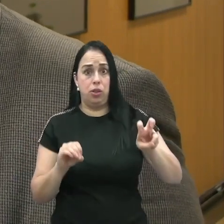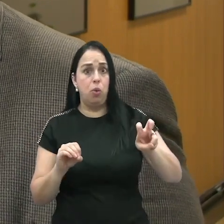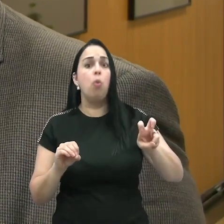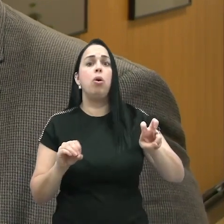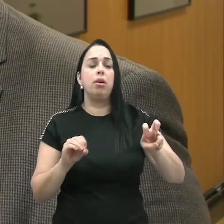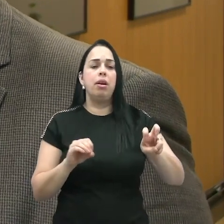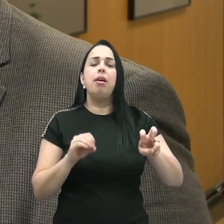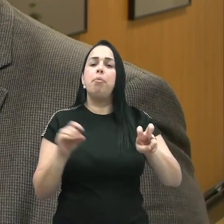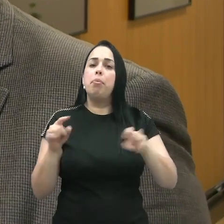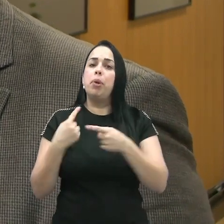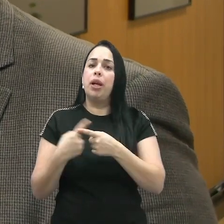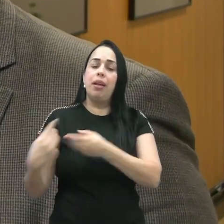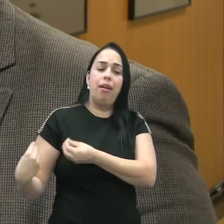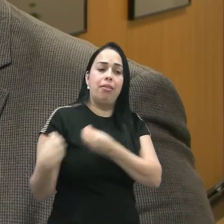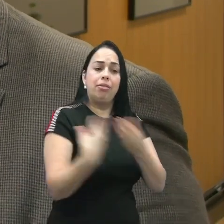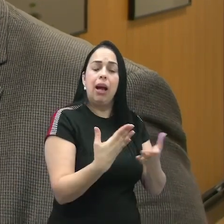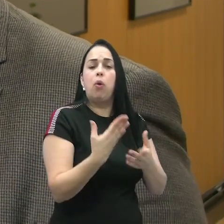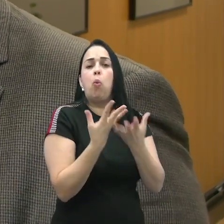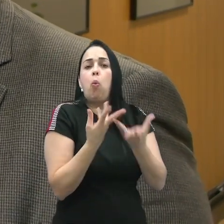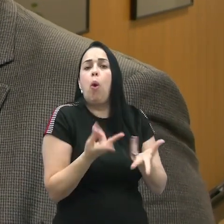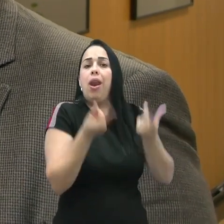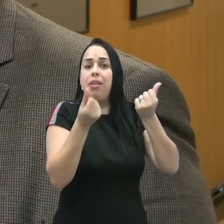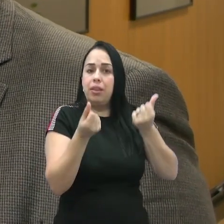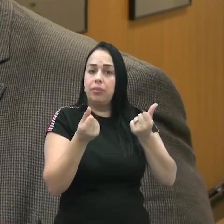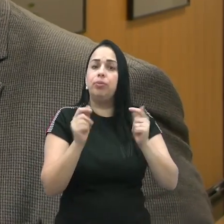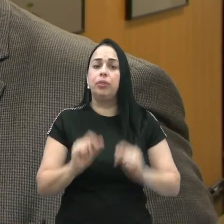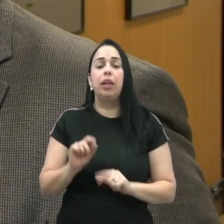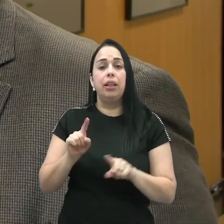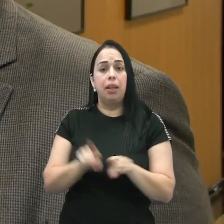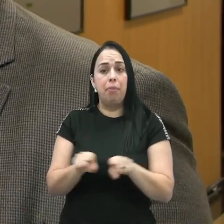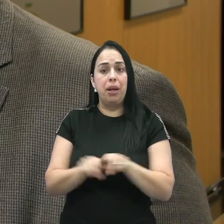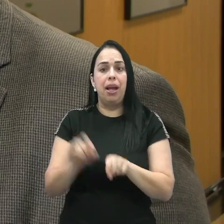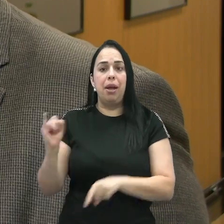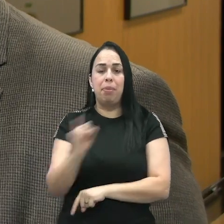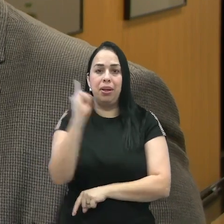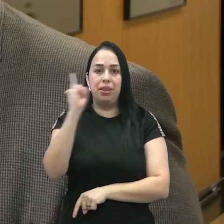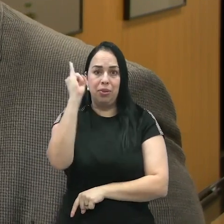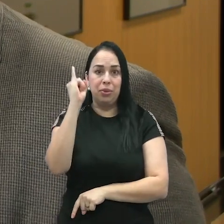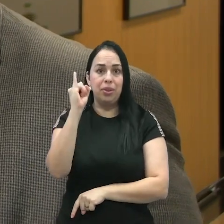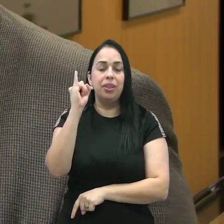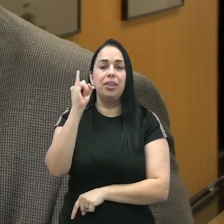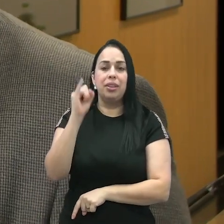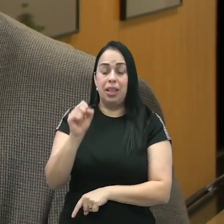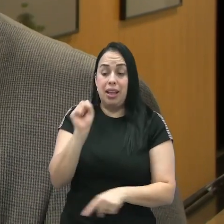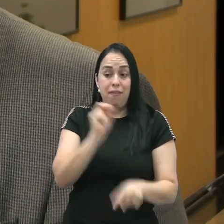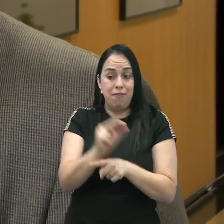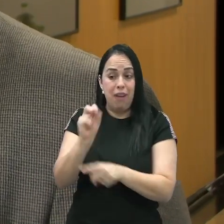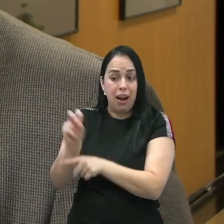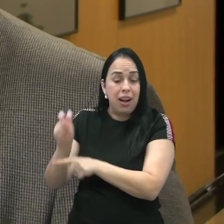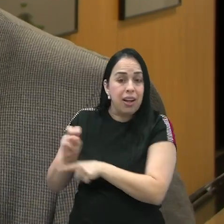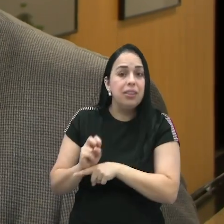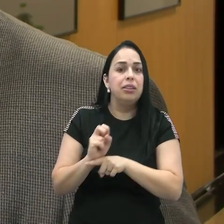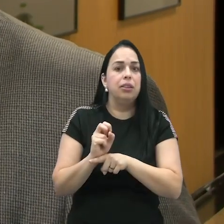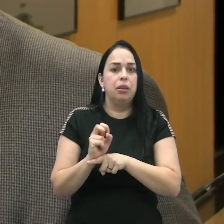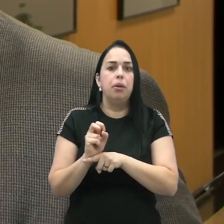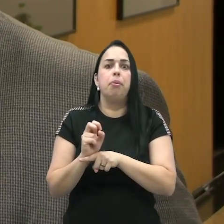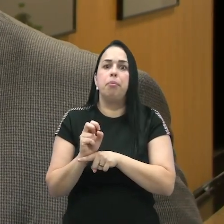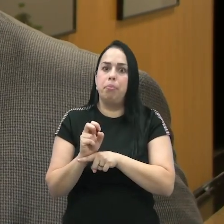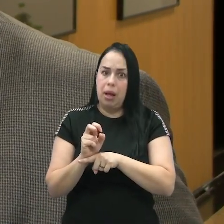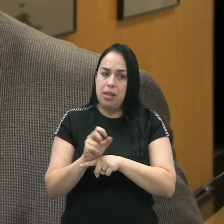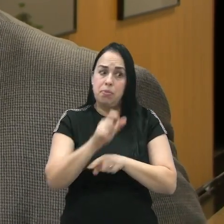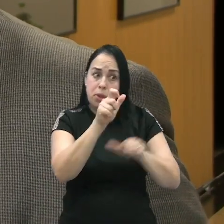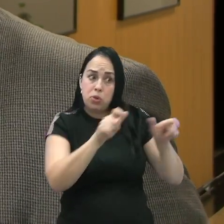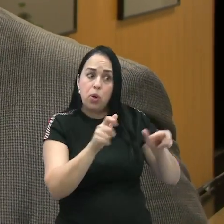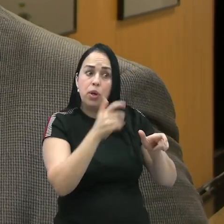que obviamente traz aos pais maior qualidade no que diz respeito ao cuidado com os seus filhos. Algo muito importante também é a questão de que é uma ampliação